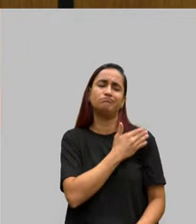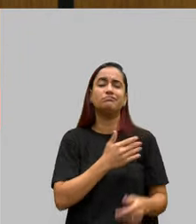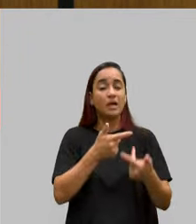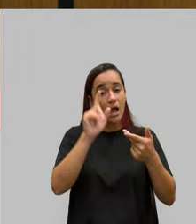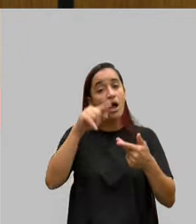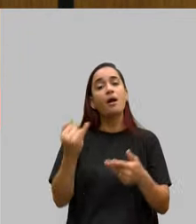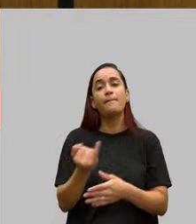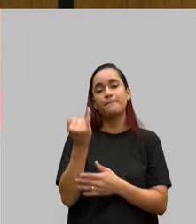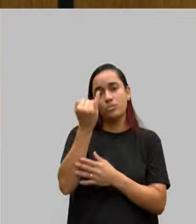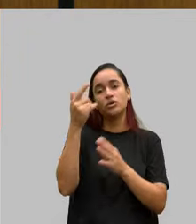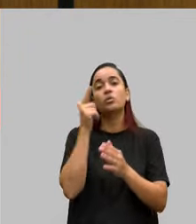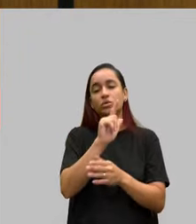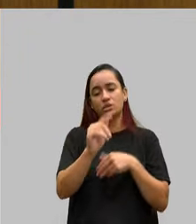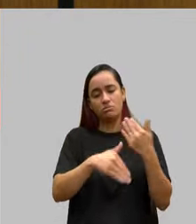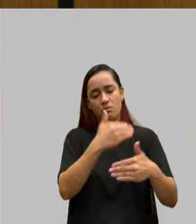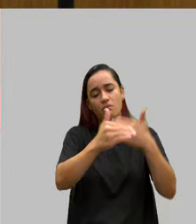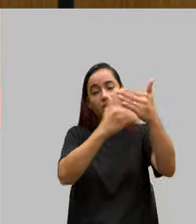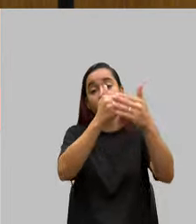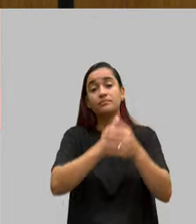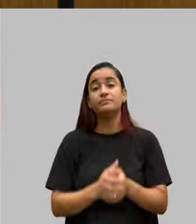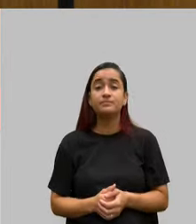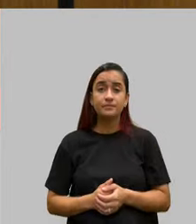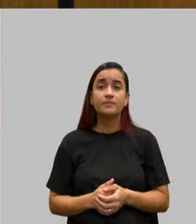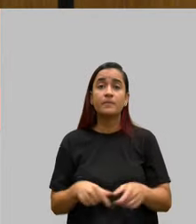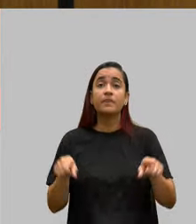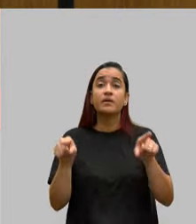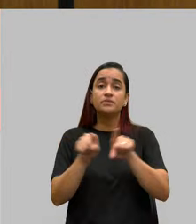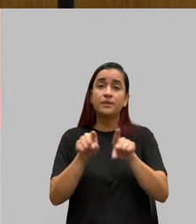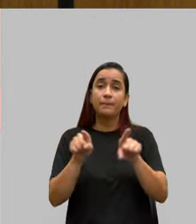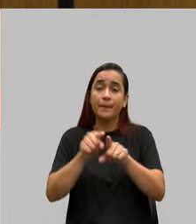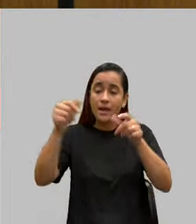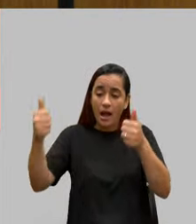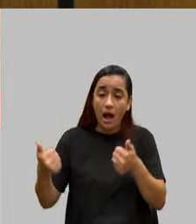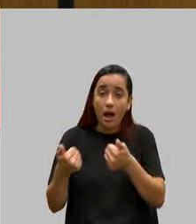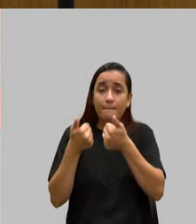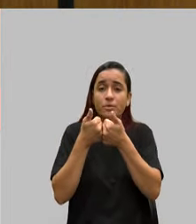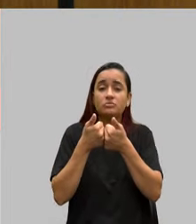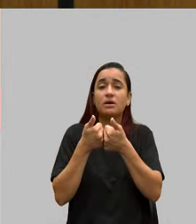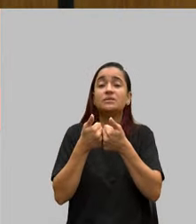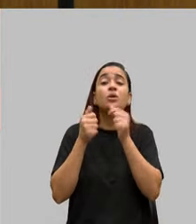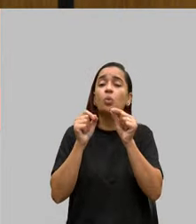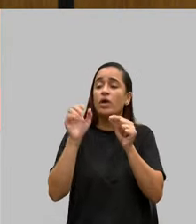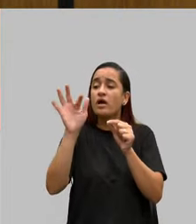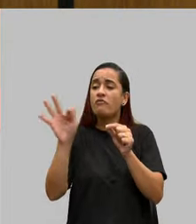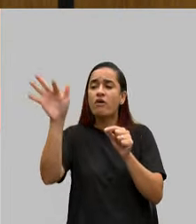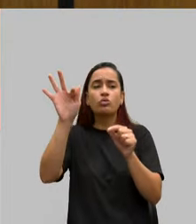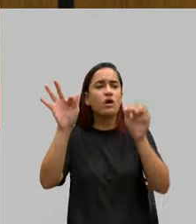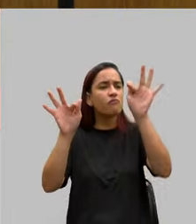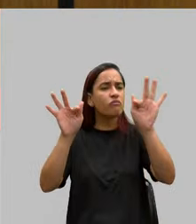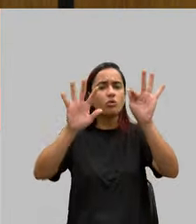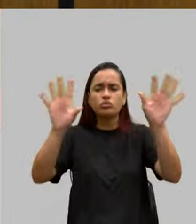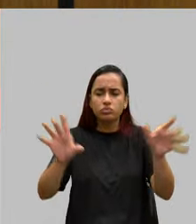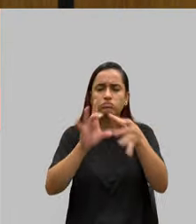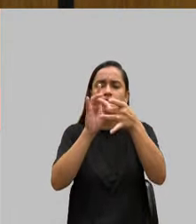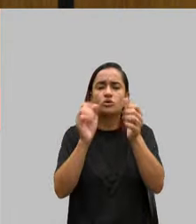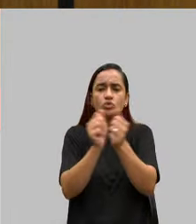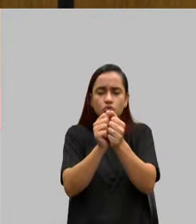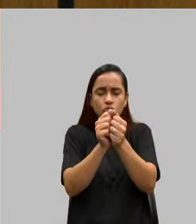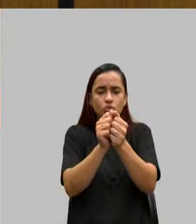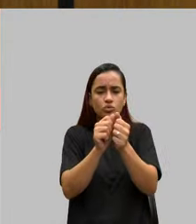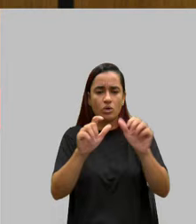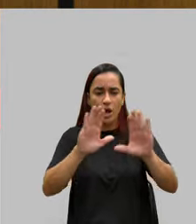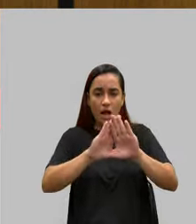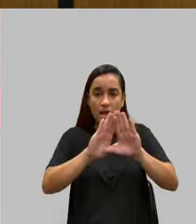avançar e uma aproximação das instituições federais de ensino com a Assembleia podem levar o